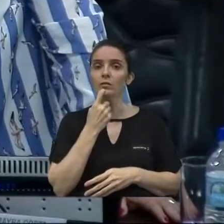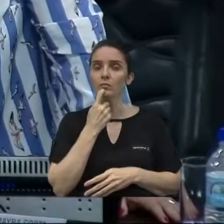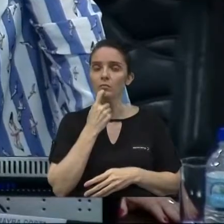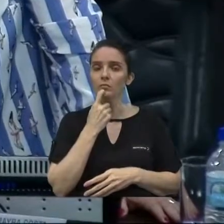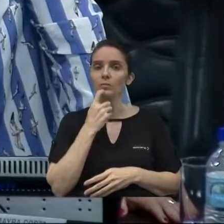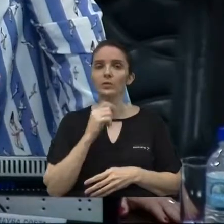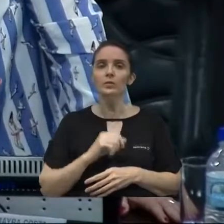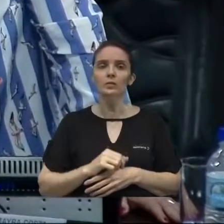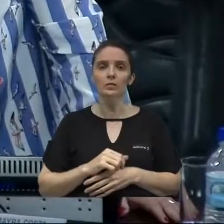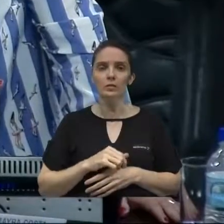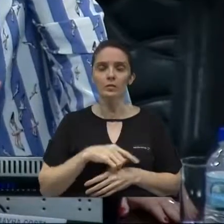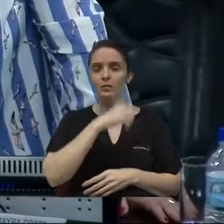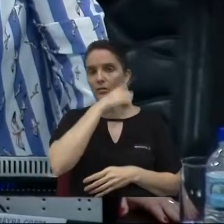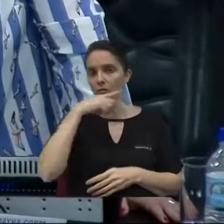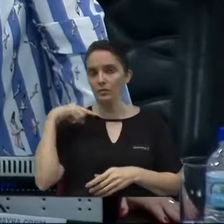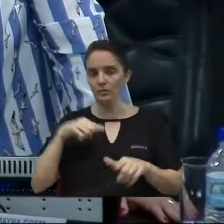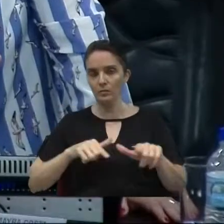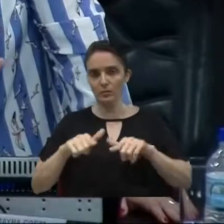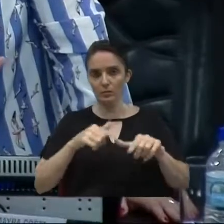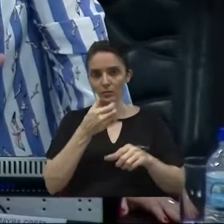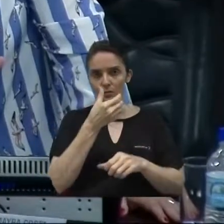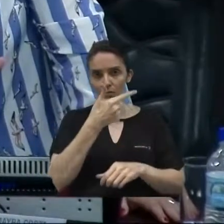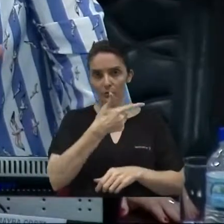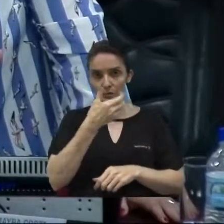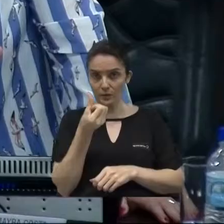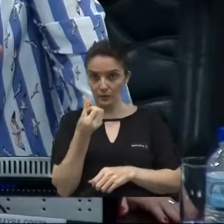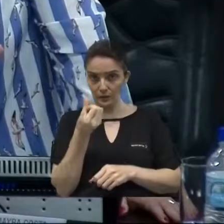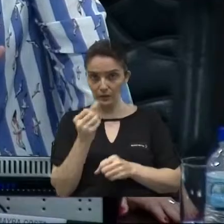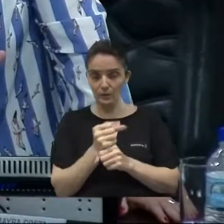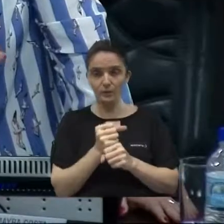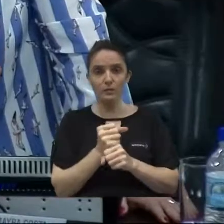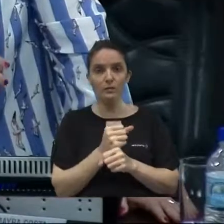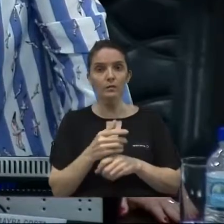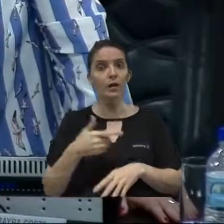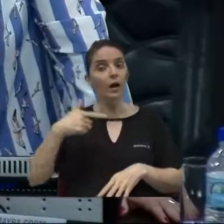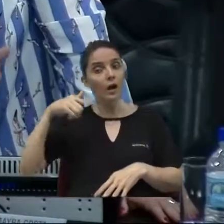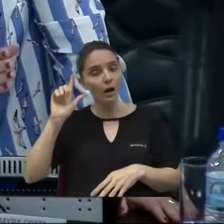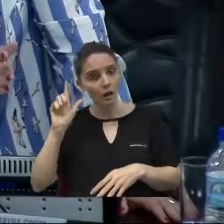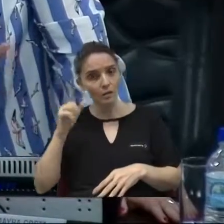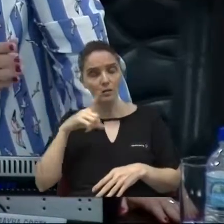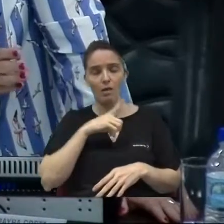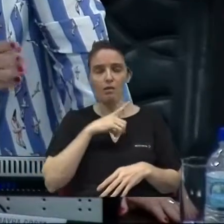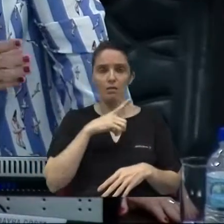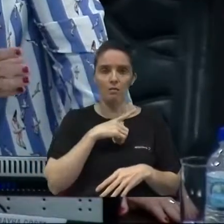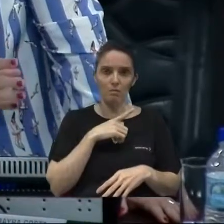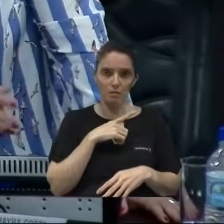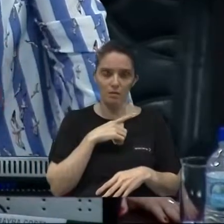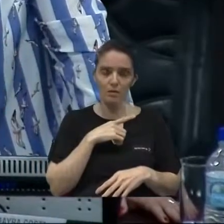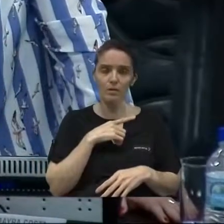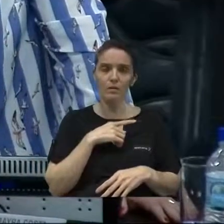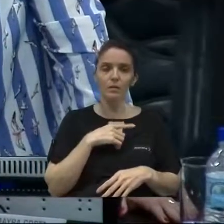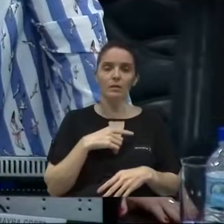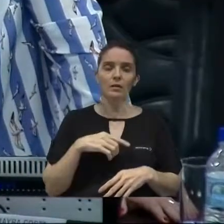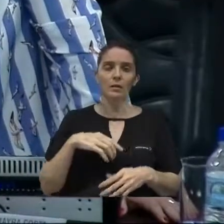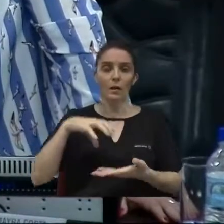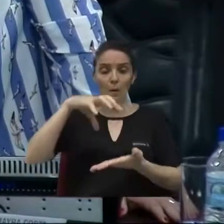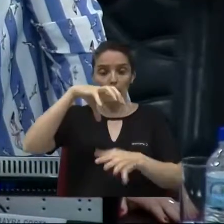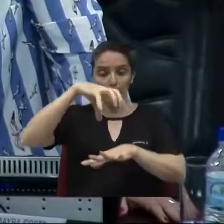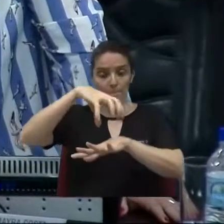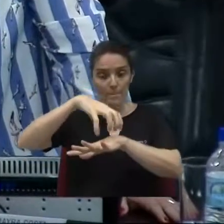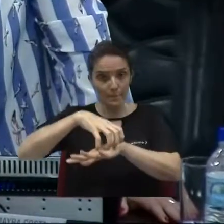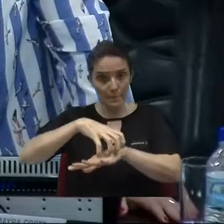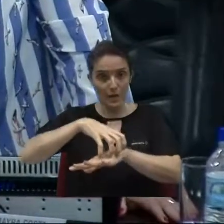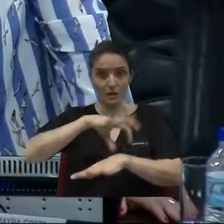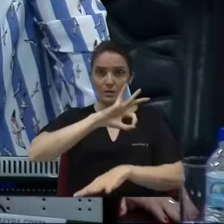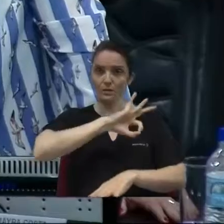o Mário Gatti, antes, quando eu comecei, ele tinha uma pequena base da Polícia Militar. Ele ficava atrás, mas isso foi